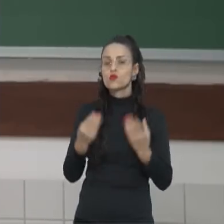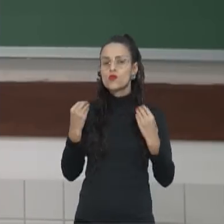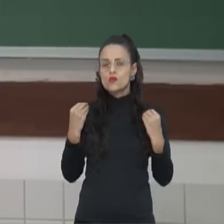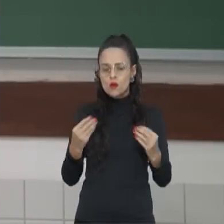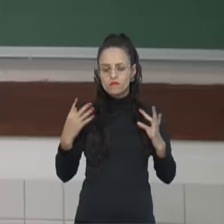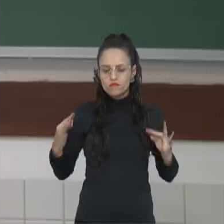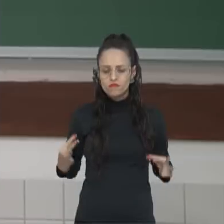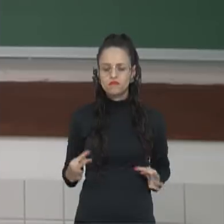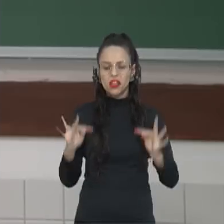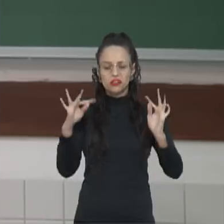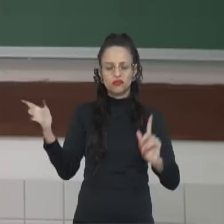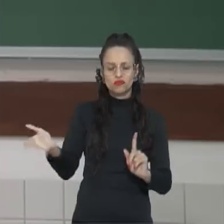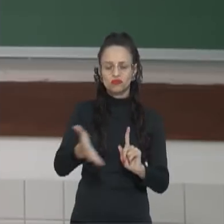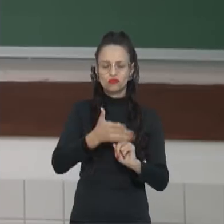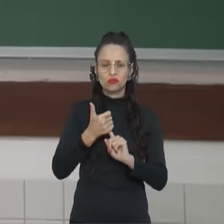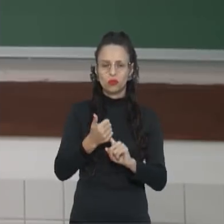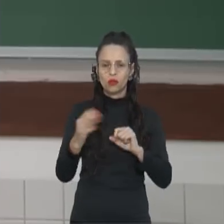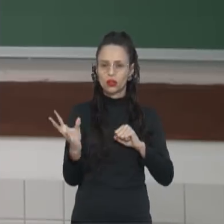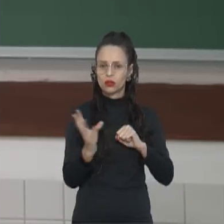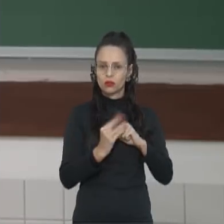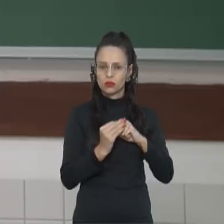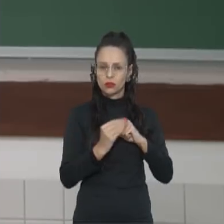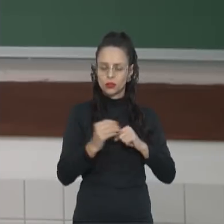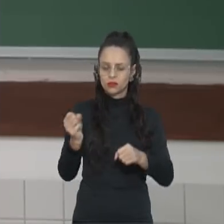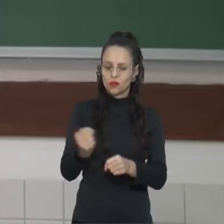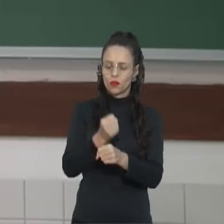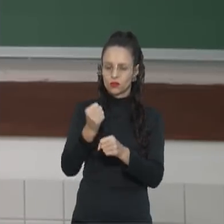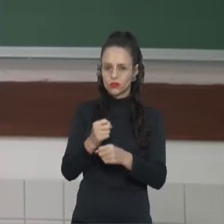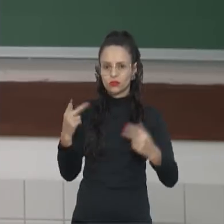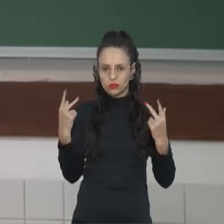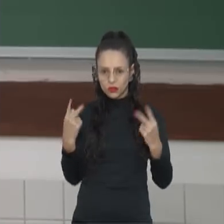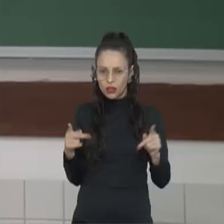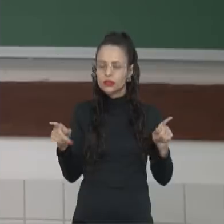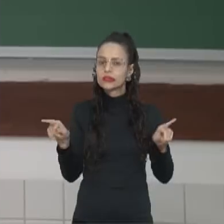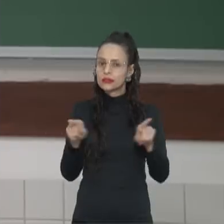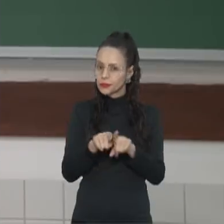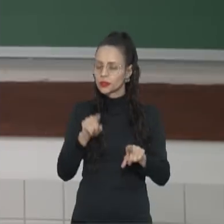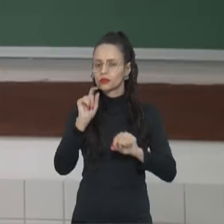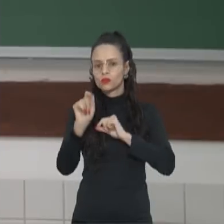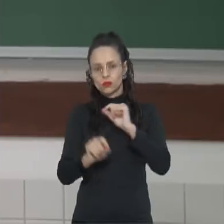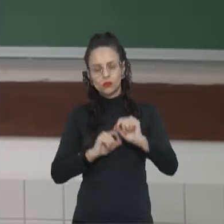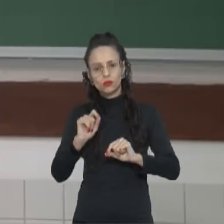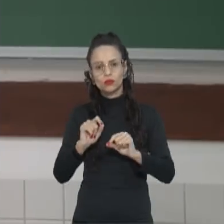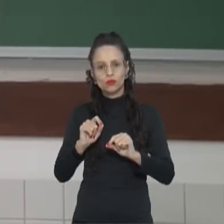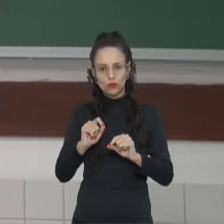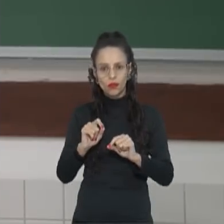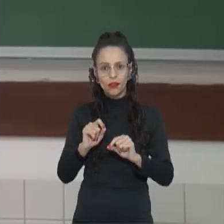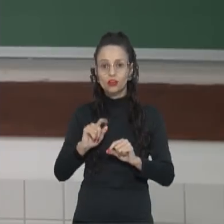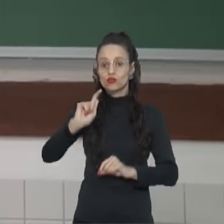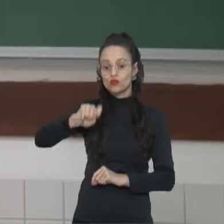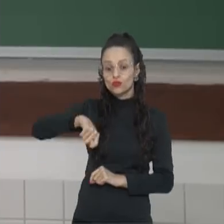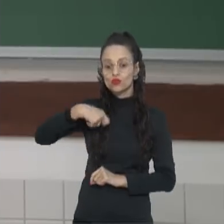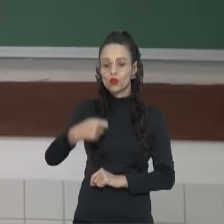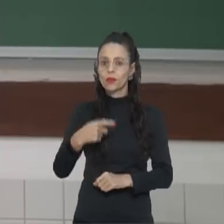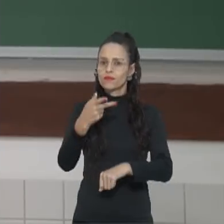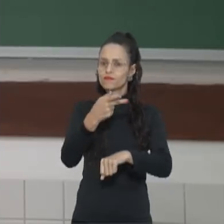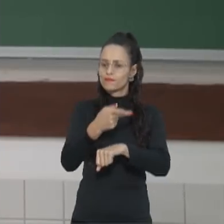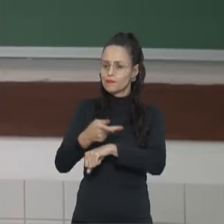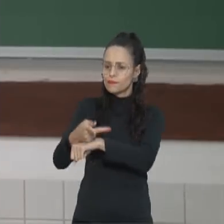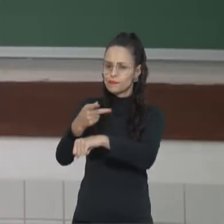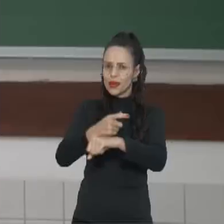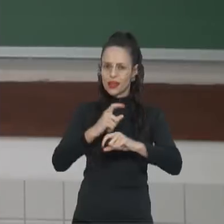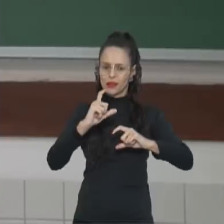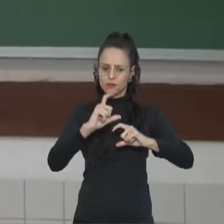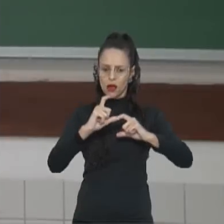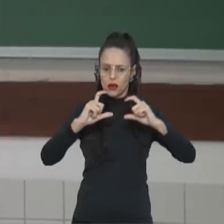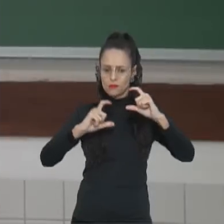de domínio de conhecimento, de construção, sabe? Dos incas. Inclusive no tocante a pedras. Eu